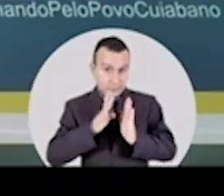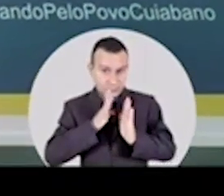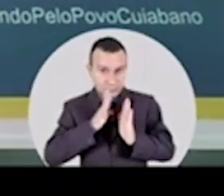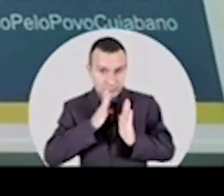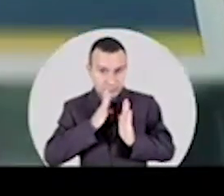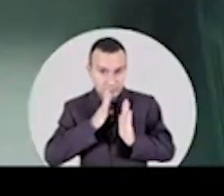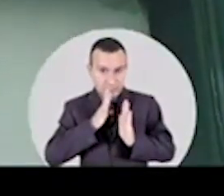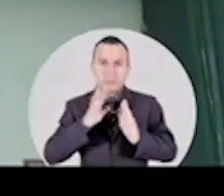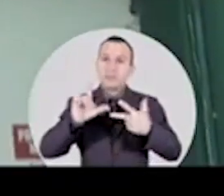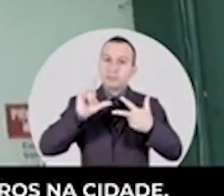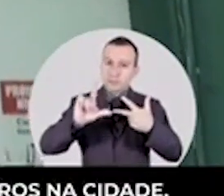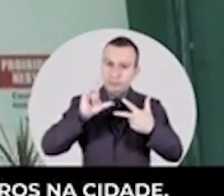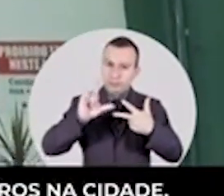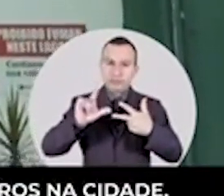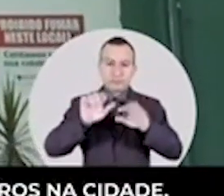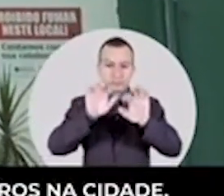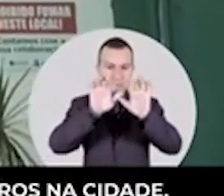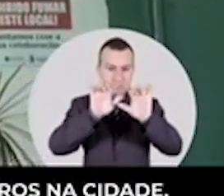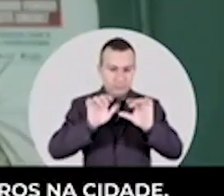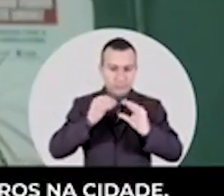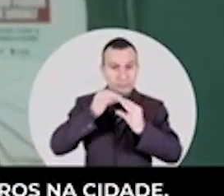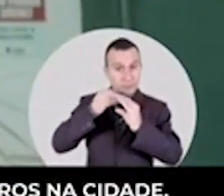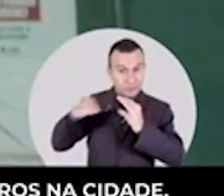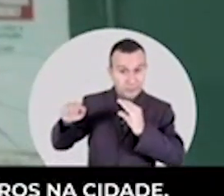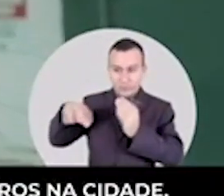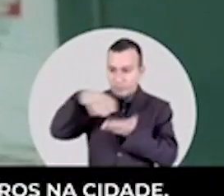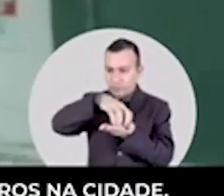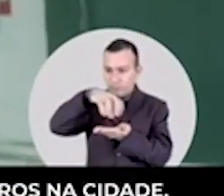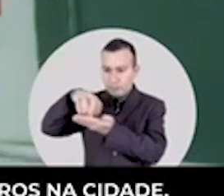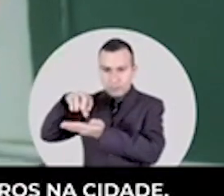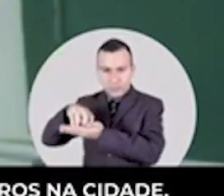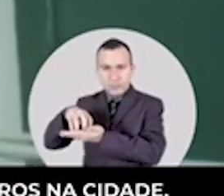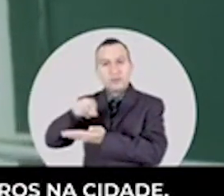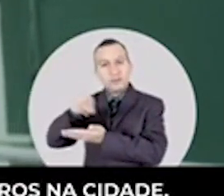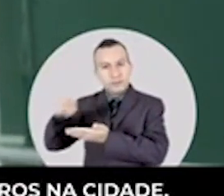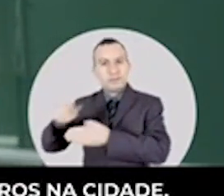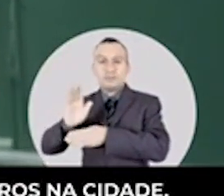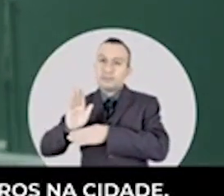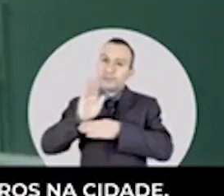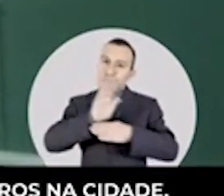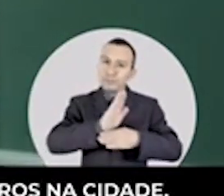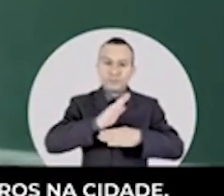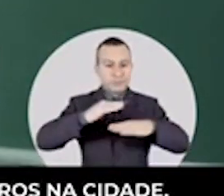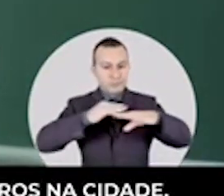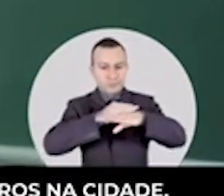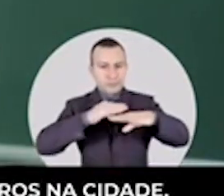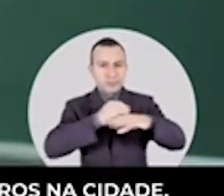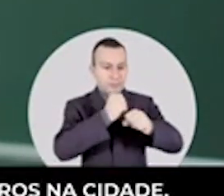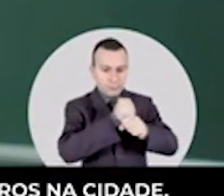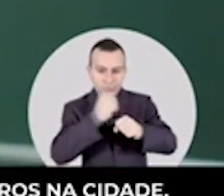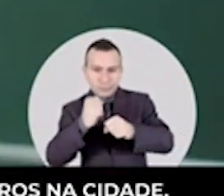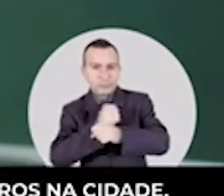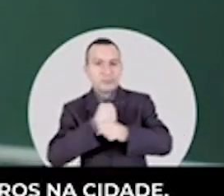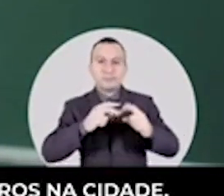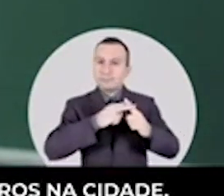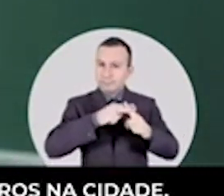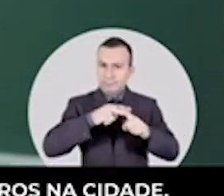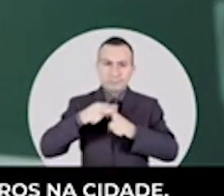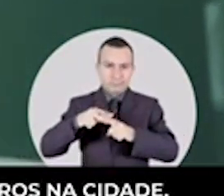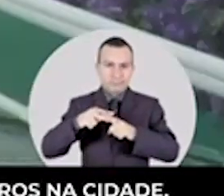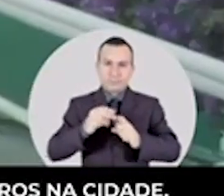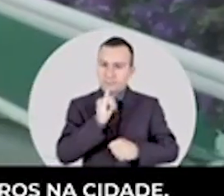Você sabe o que é uma indicação? É o instrumento do legislativo para que outros órgãos tomem providência sobre obras ou reparos na